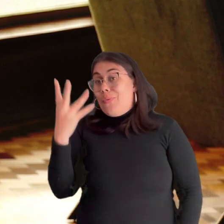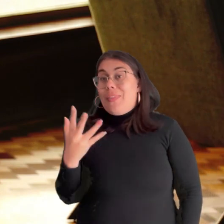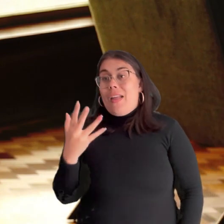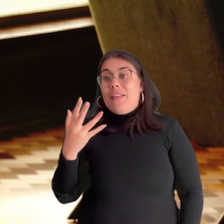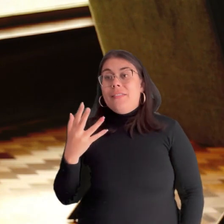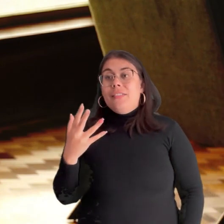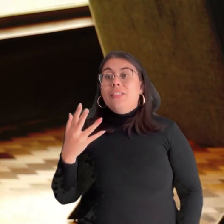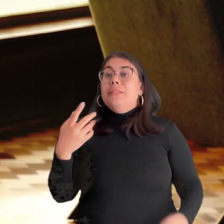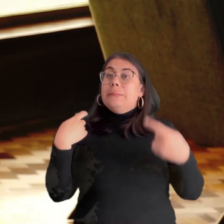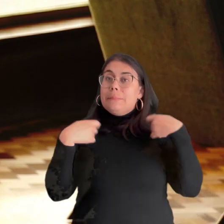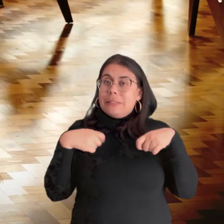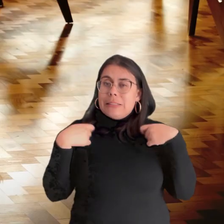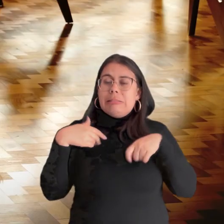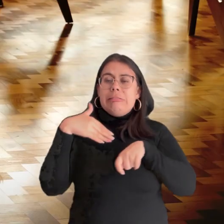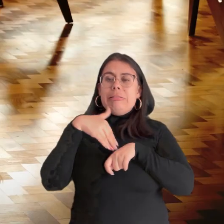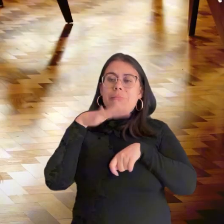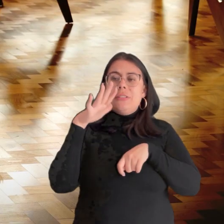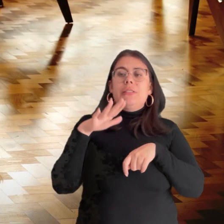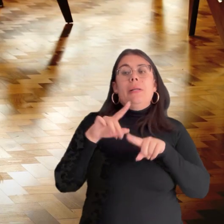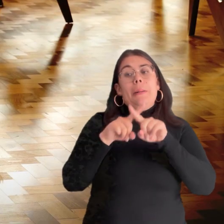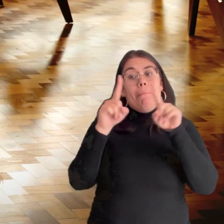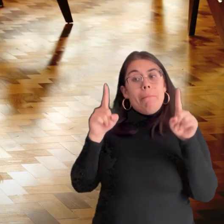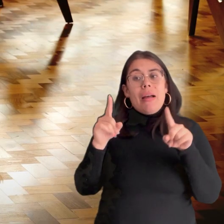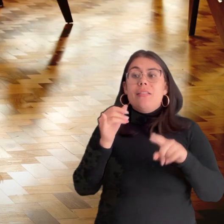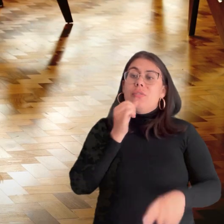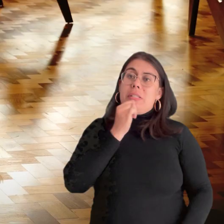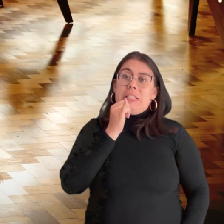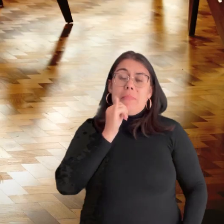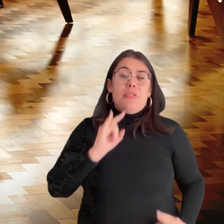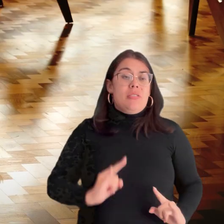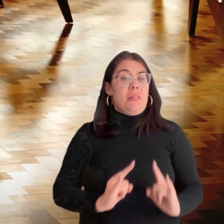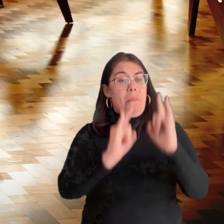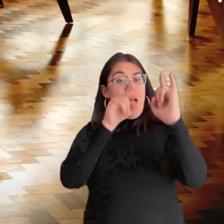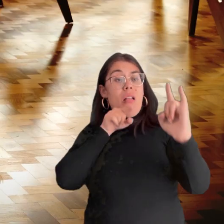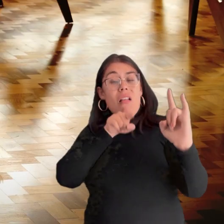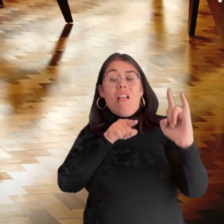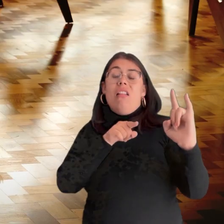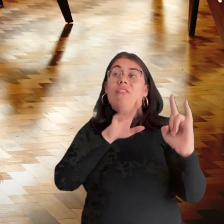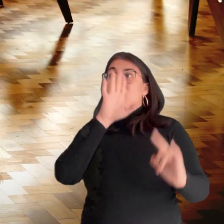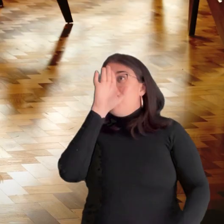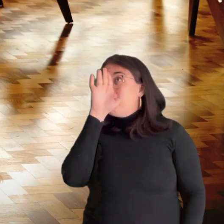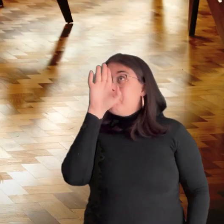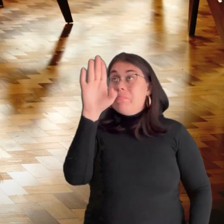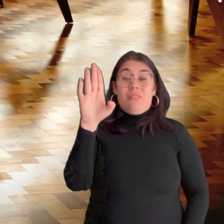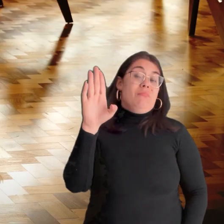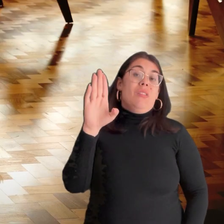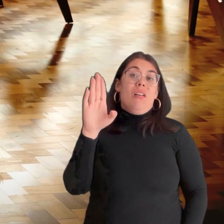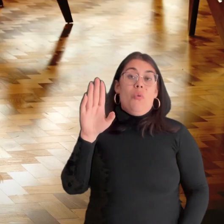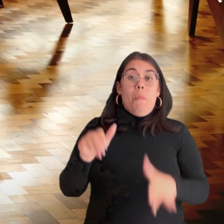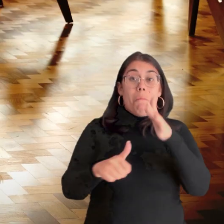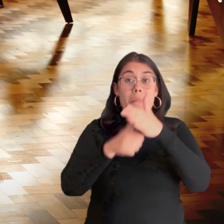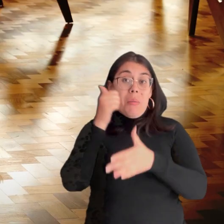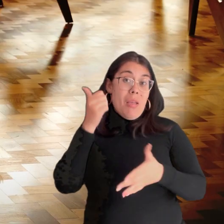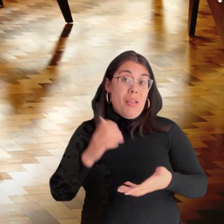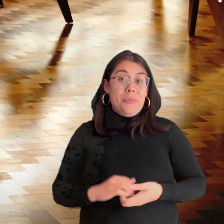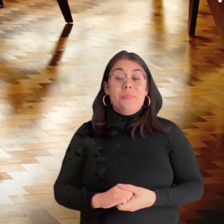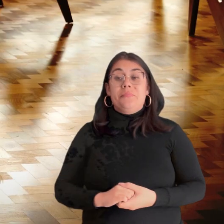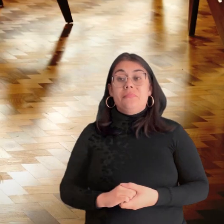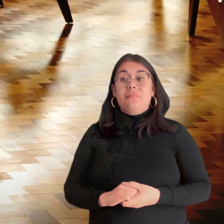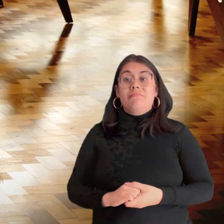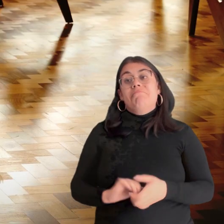um dos pioneiros, né? Então, é isso. Do ponto de vista